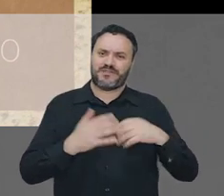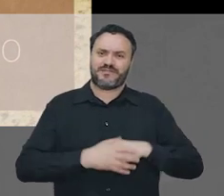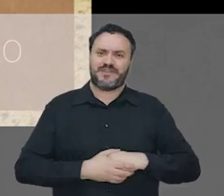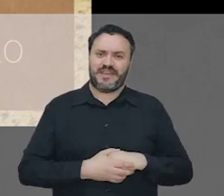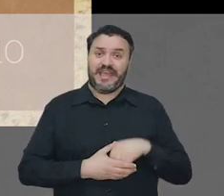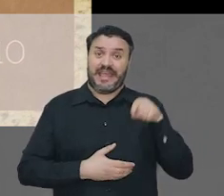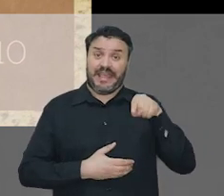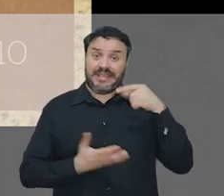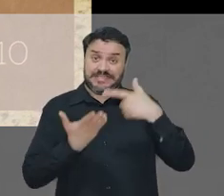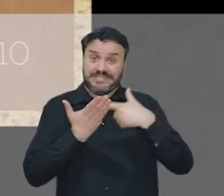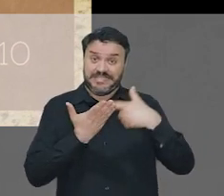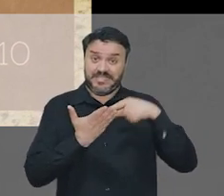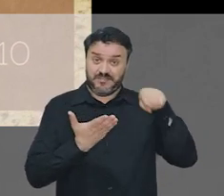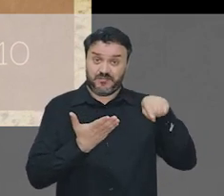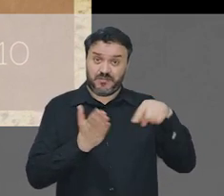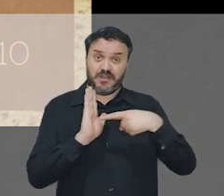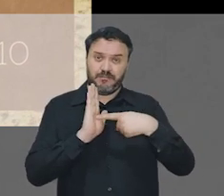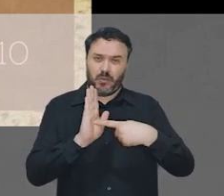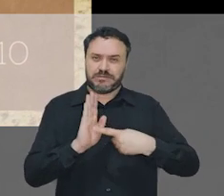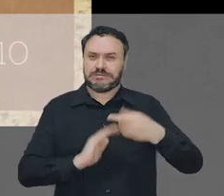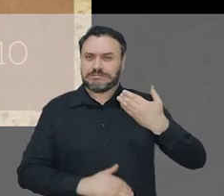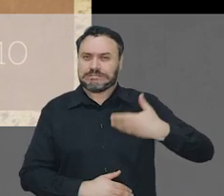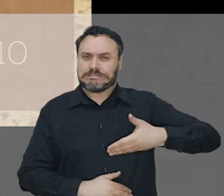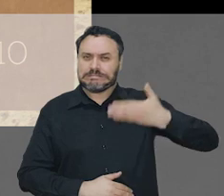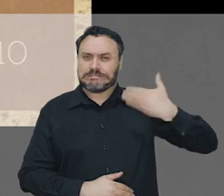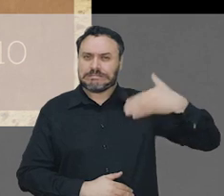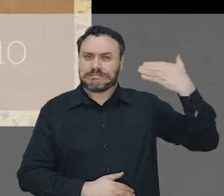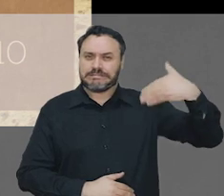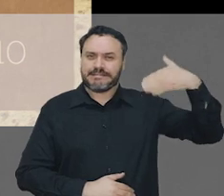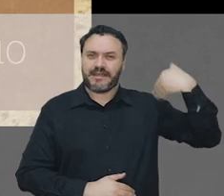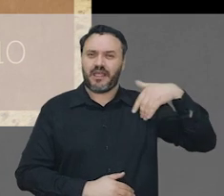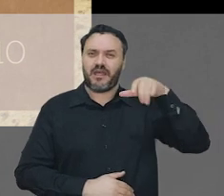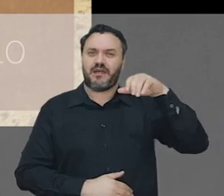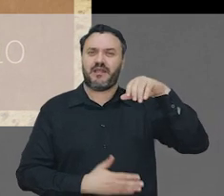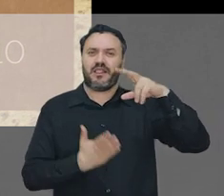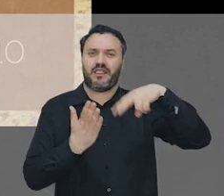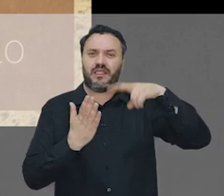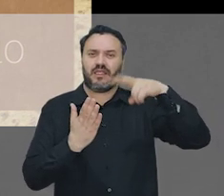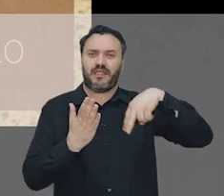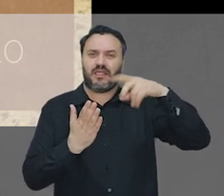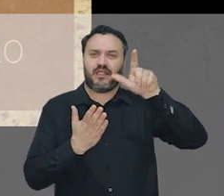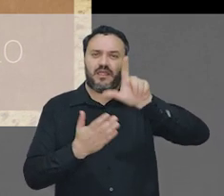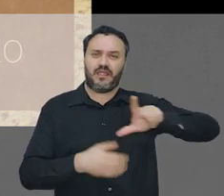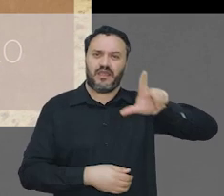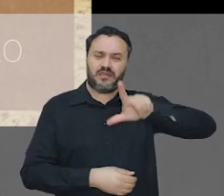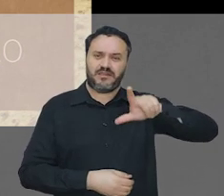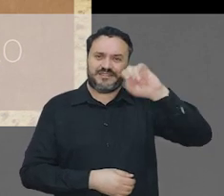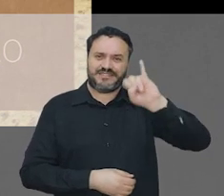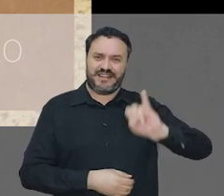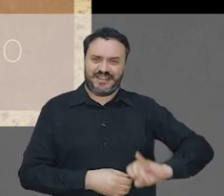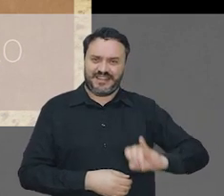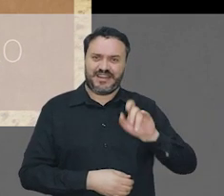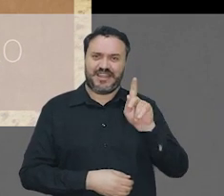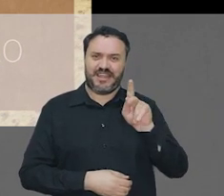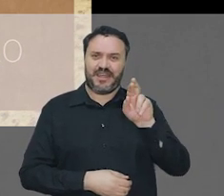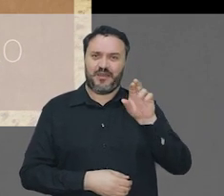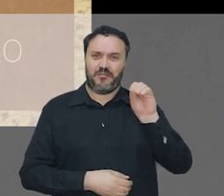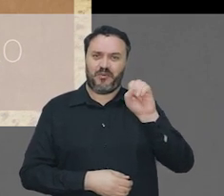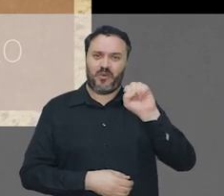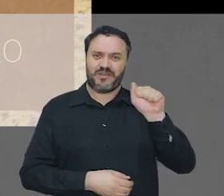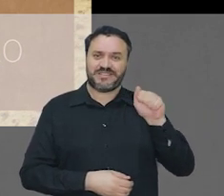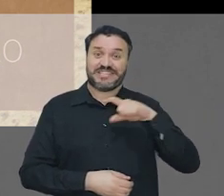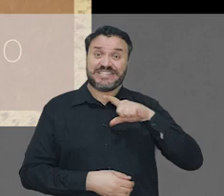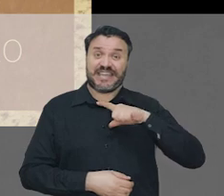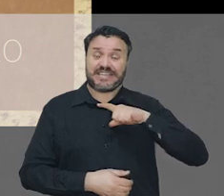Esta obra, que marca os primórdios da literatura italiana em prosa, é uma coletânea de 100